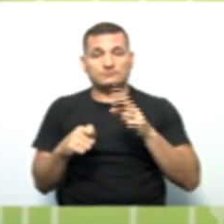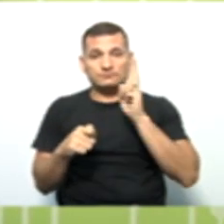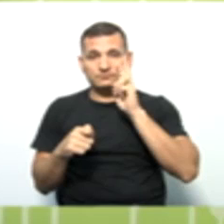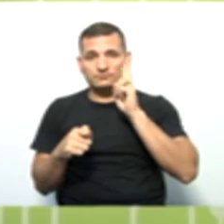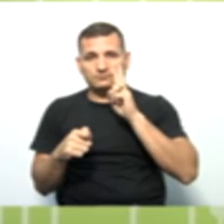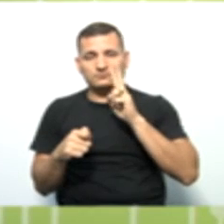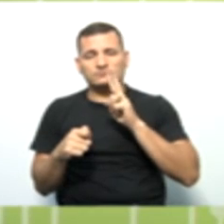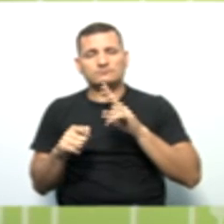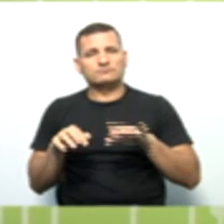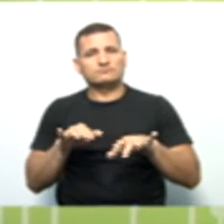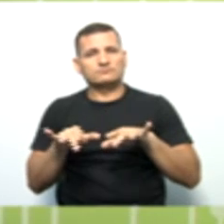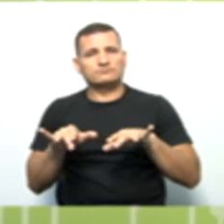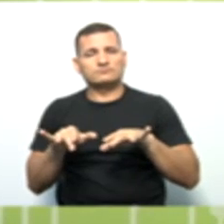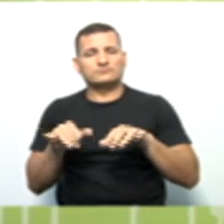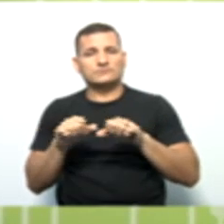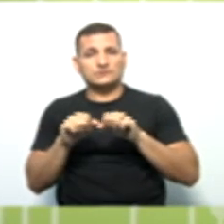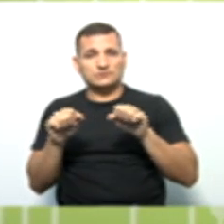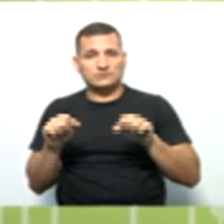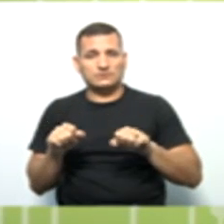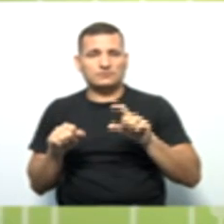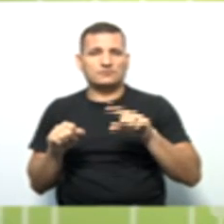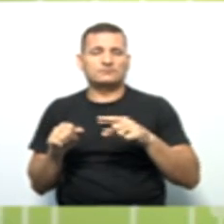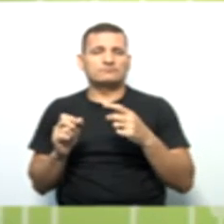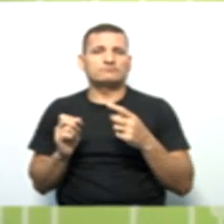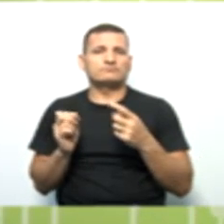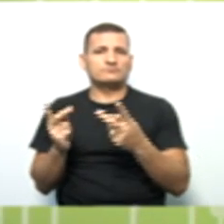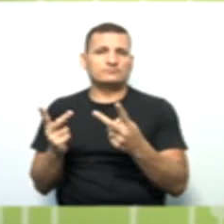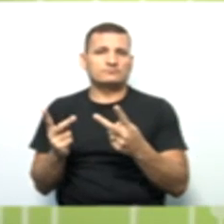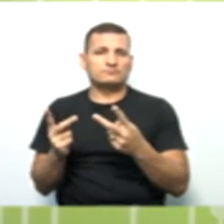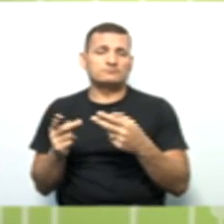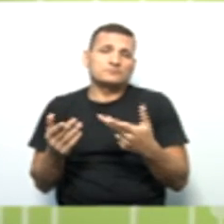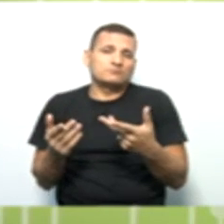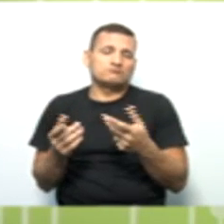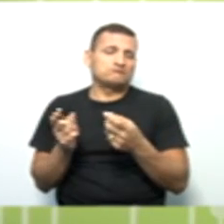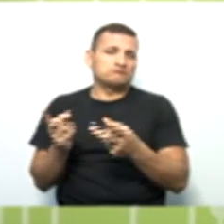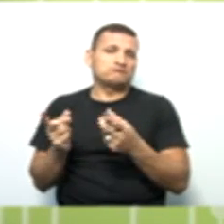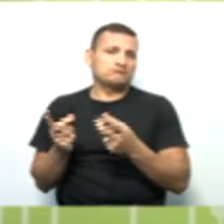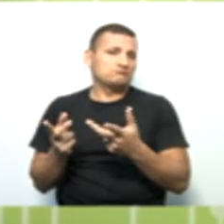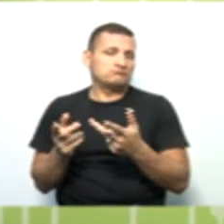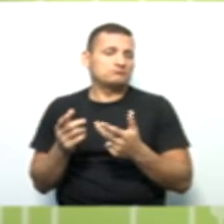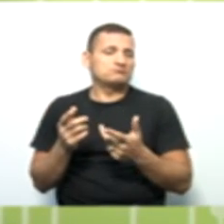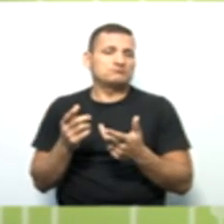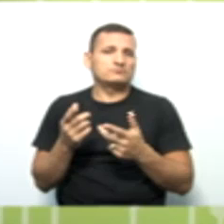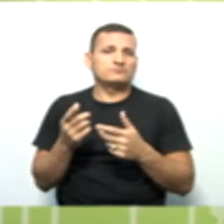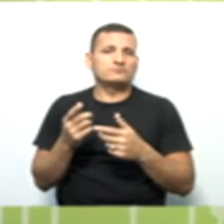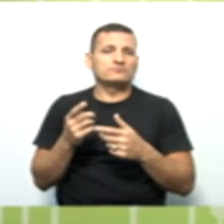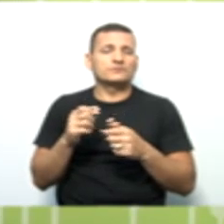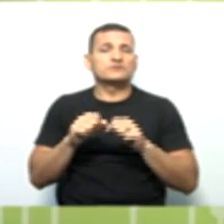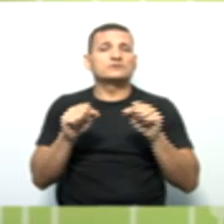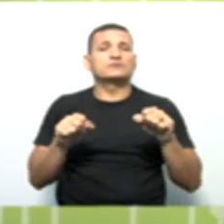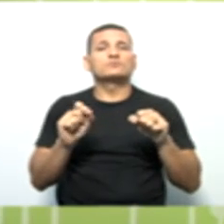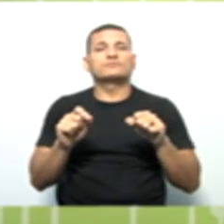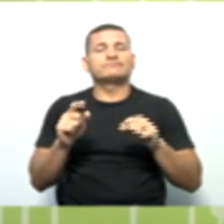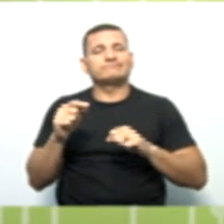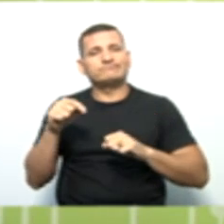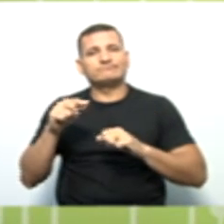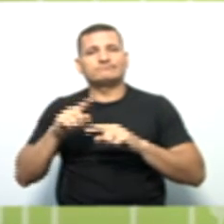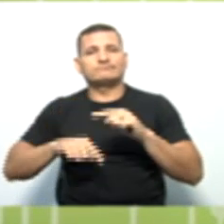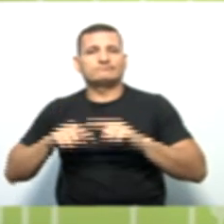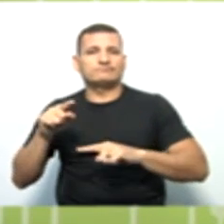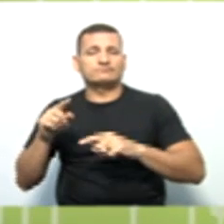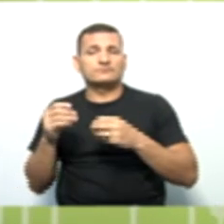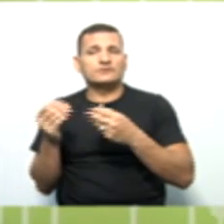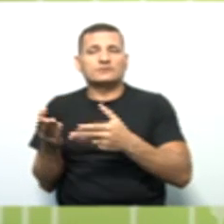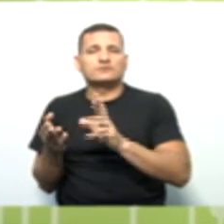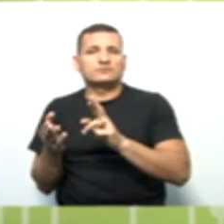desenvolvimento de software é uma venda. Então é um negócio, você vai produzir o quê? O meu software é o meu produto, né? E você vai entregar esse produto para